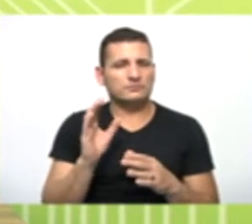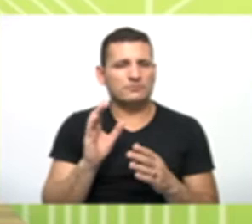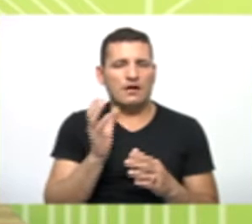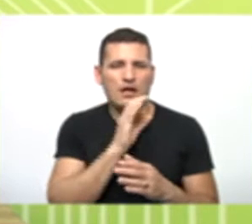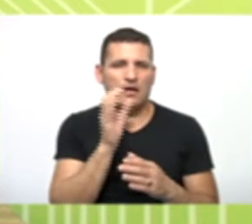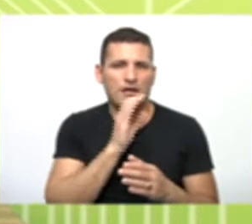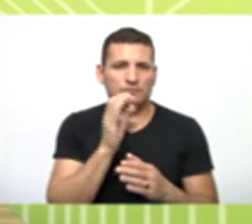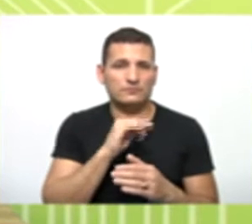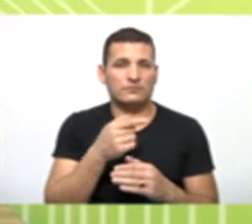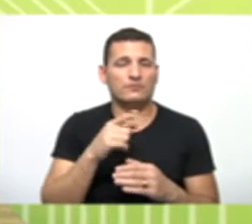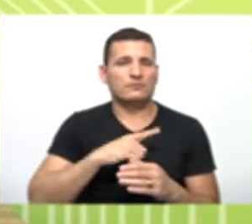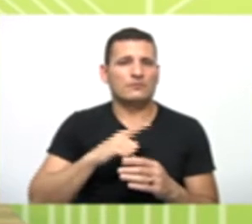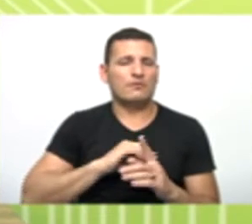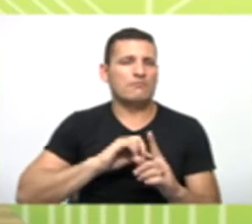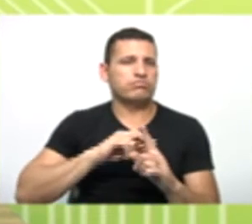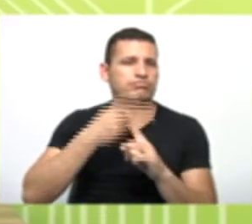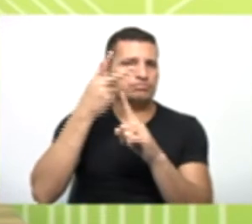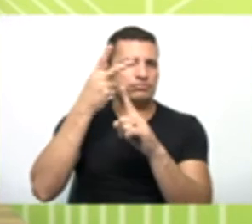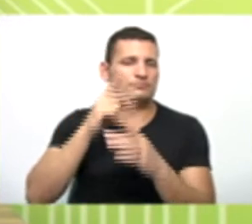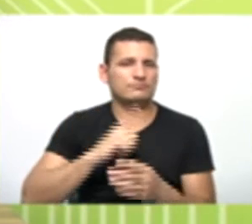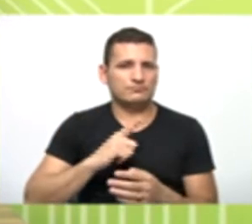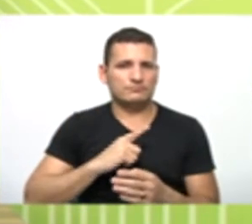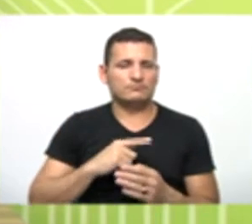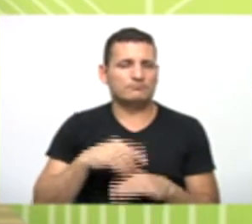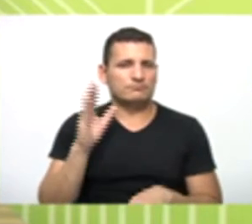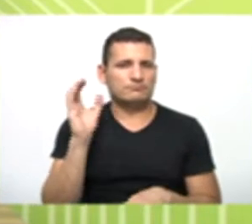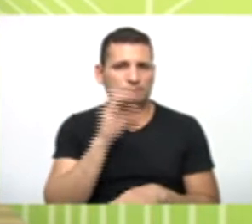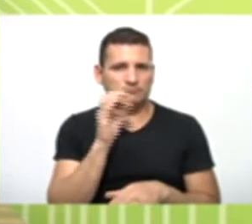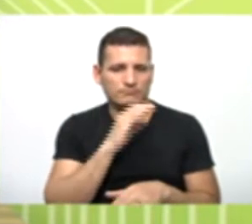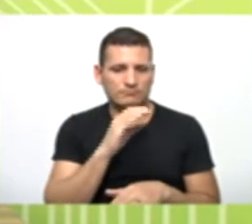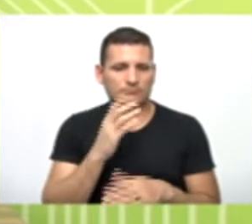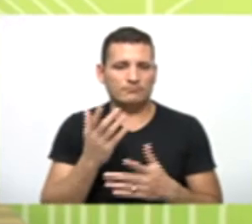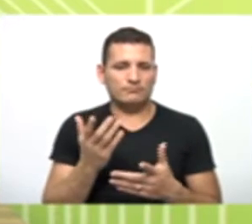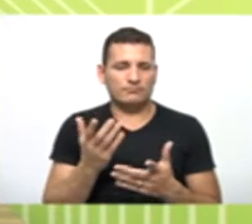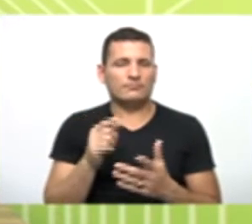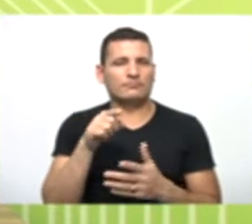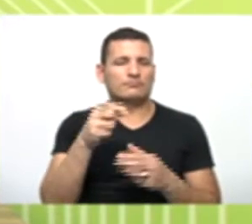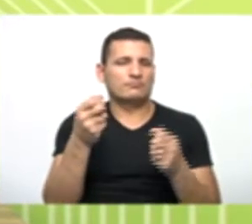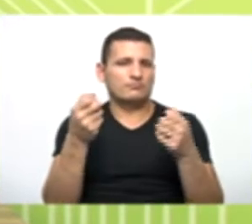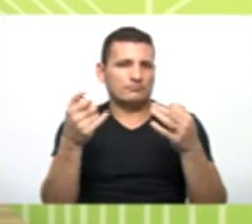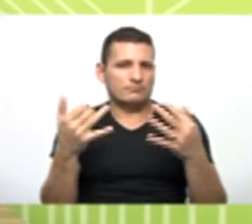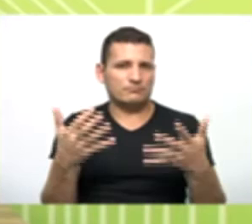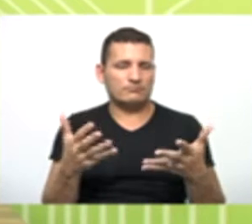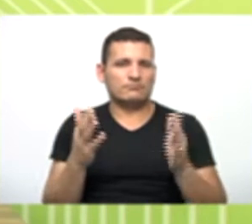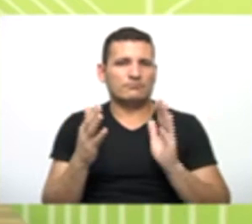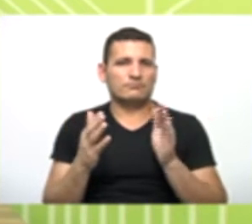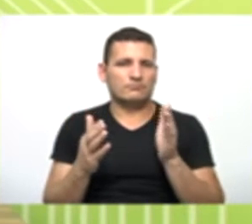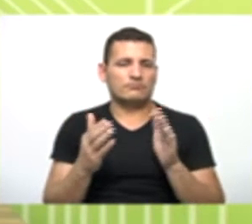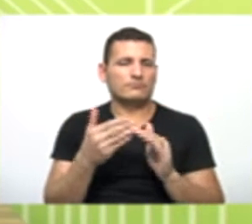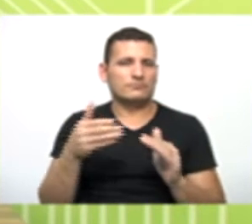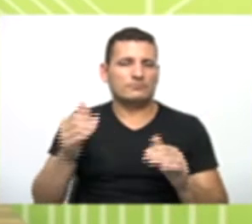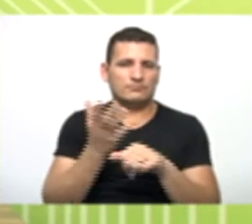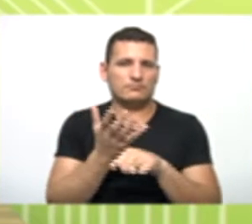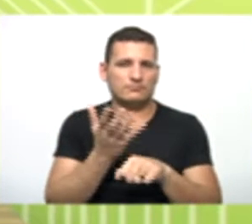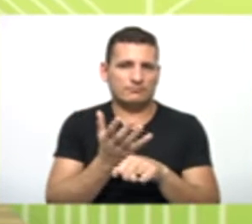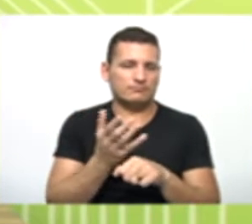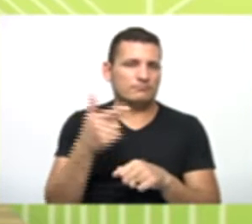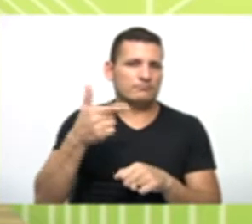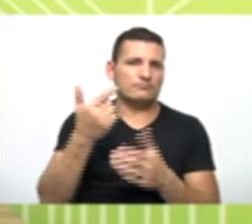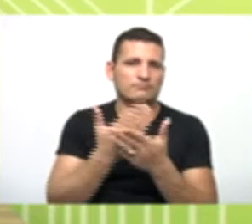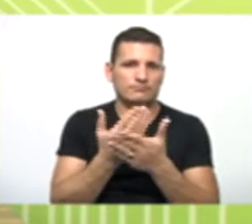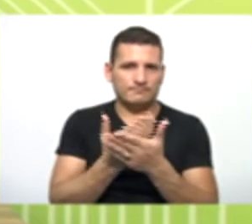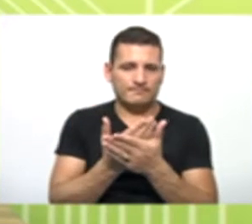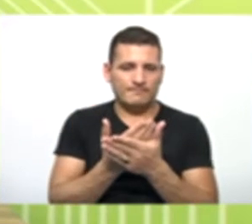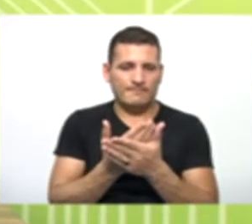crescimento é exponencial. A gente trabalhou isso de maneira mais destacada ao longo da disciplina, na nossa segunda